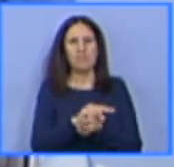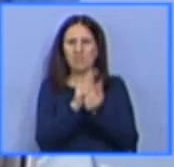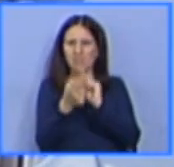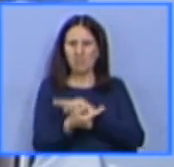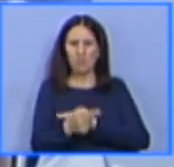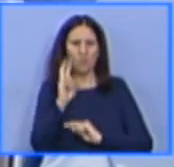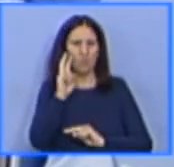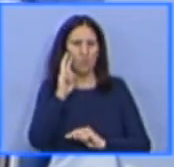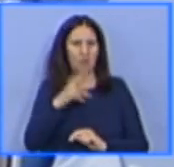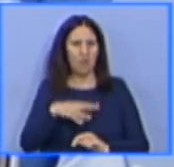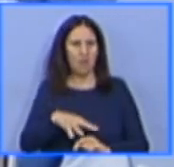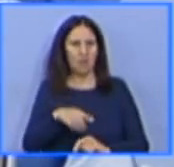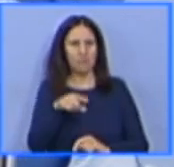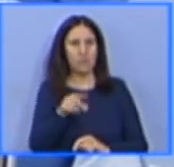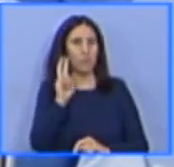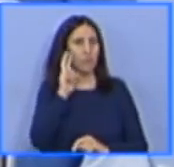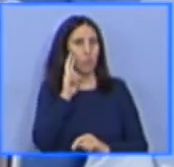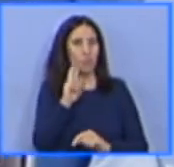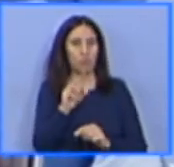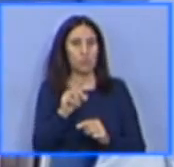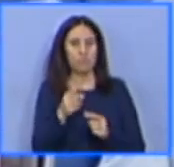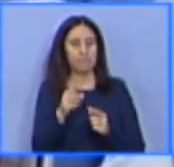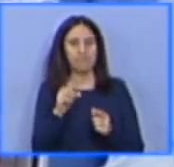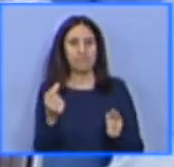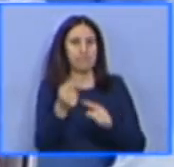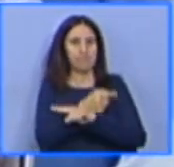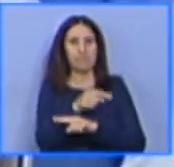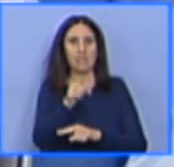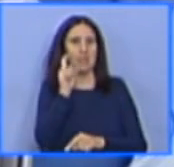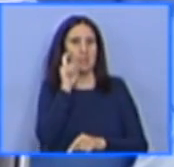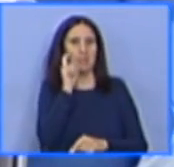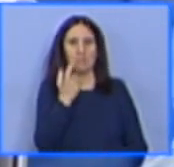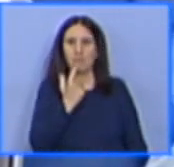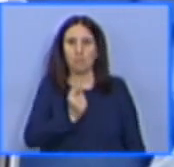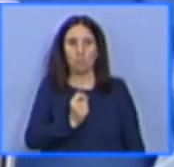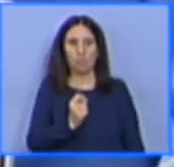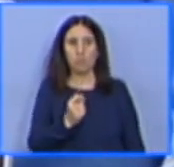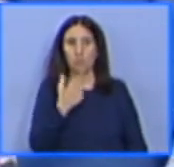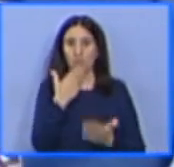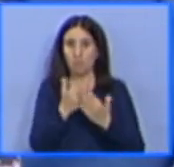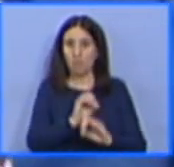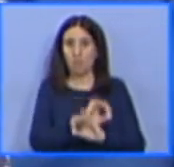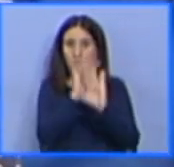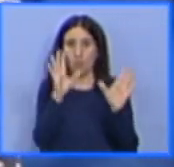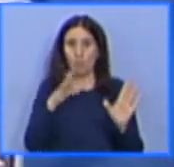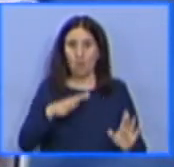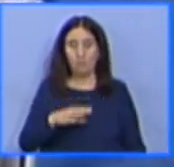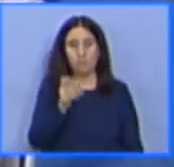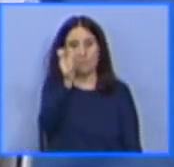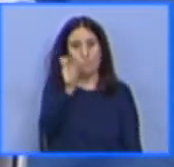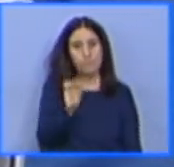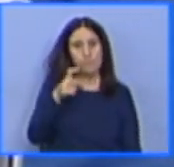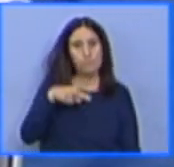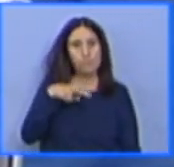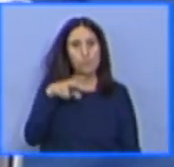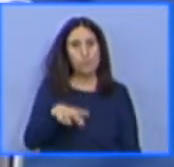de valores e esses contravalores não podem ser defendidos. Aliás, eu queria deixar aqui bem claro que o português, ele